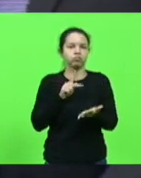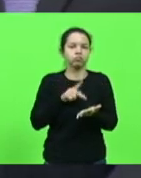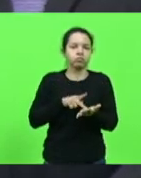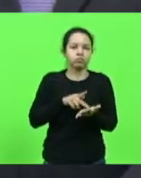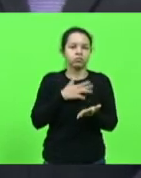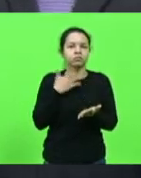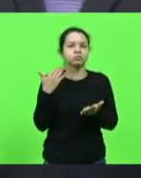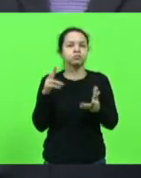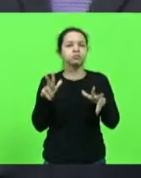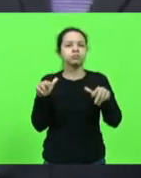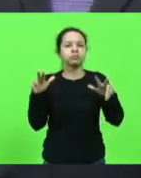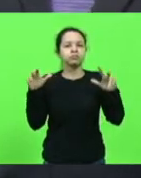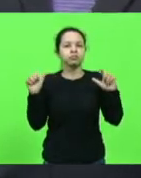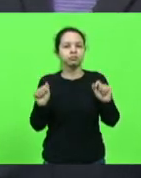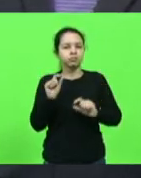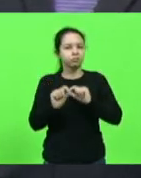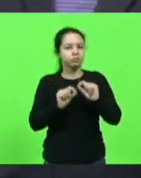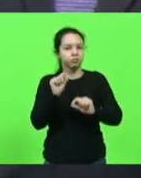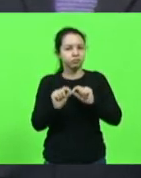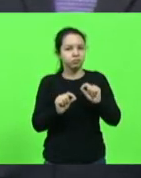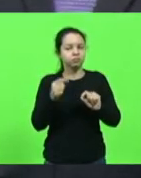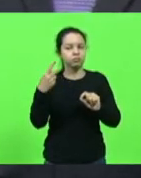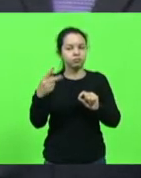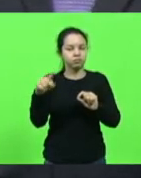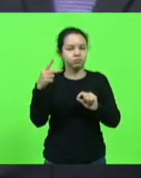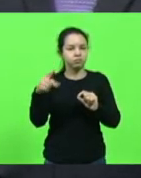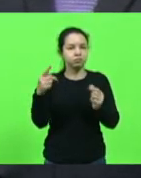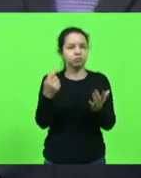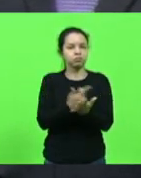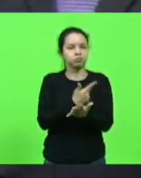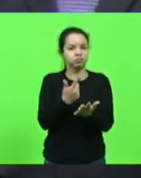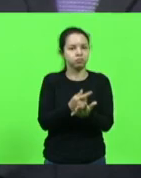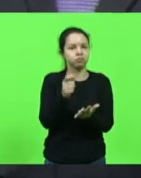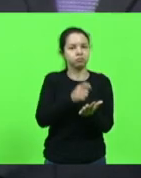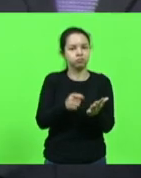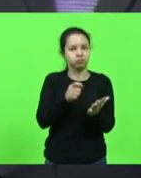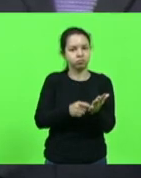obra, pois ela perdura ao longo dos tempos.